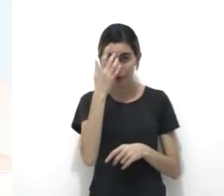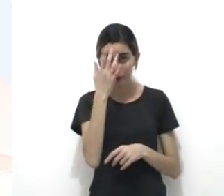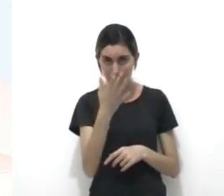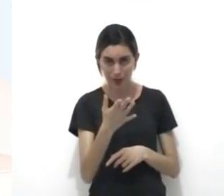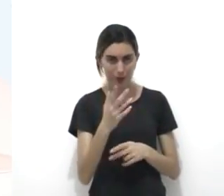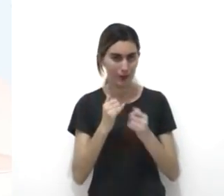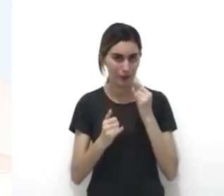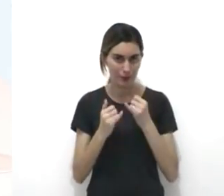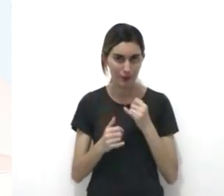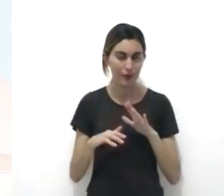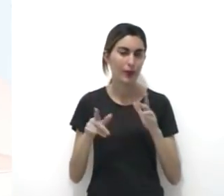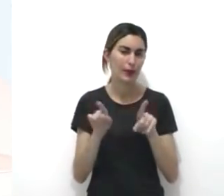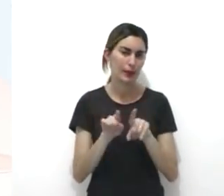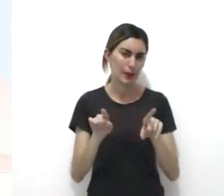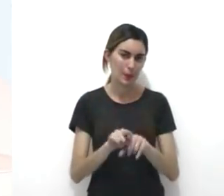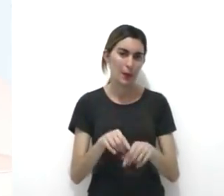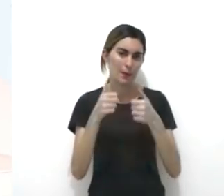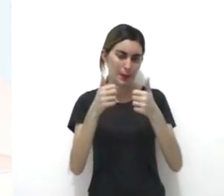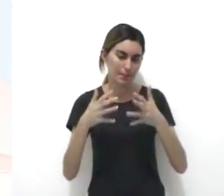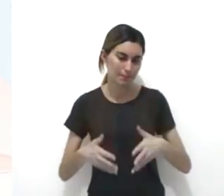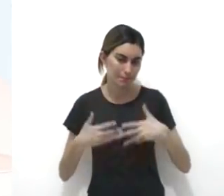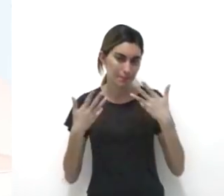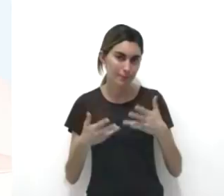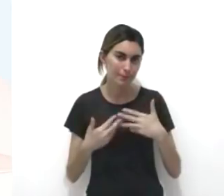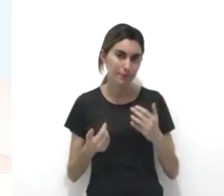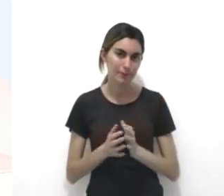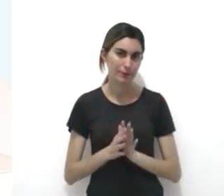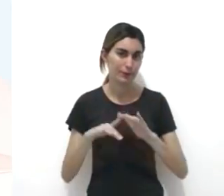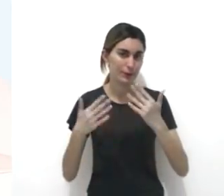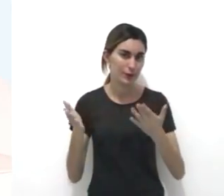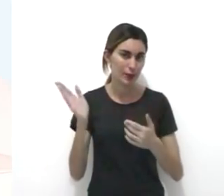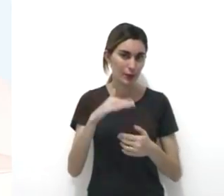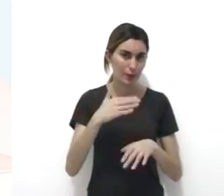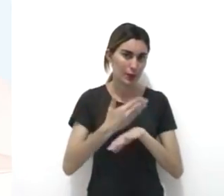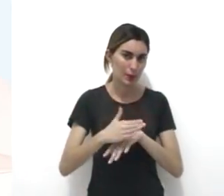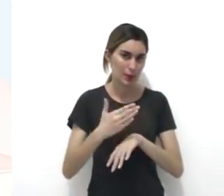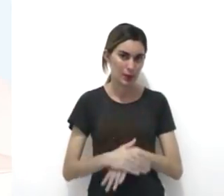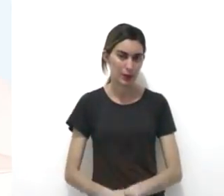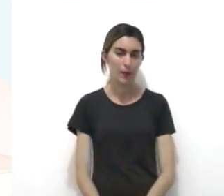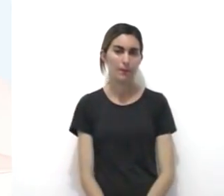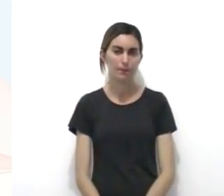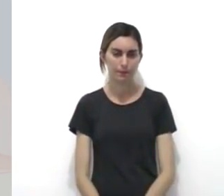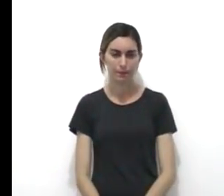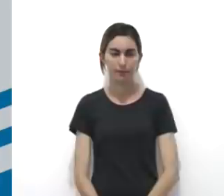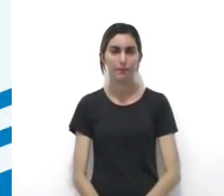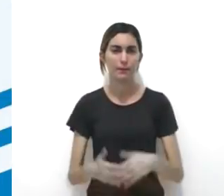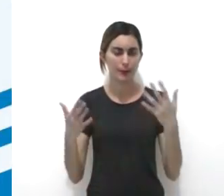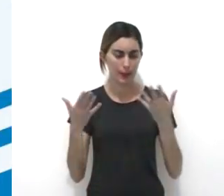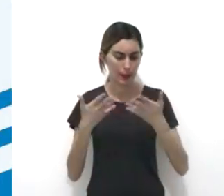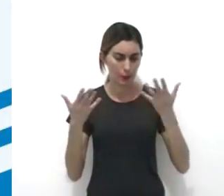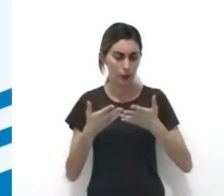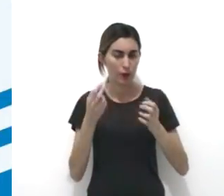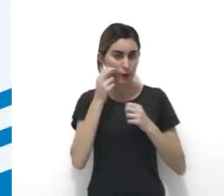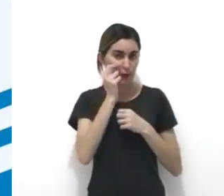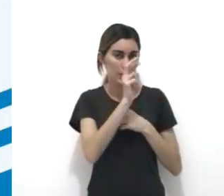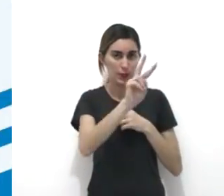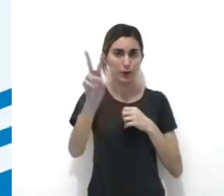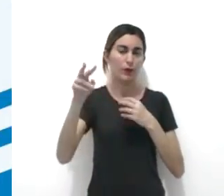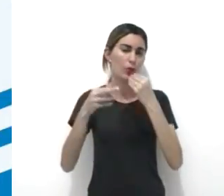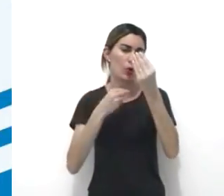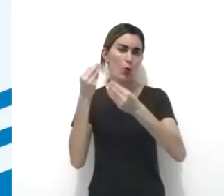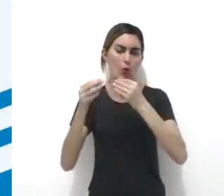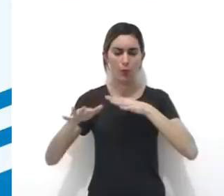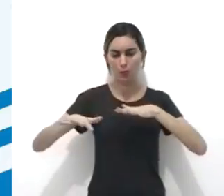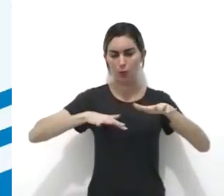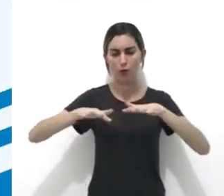mais fácil do que parece e também é bem divertido? Então, vamos lá praticar. Agora que vocês viram como